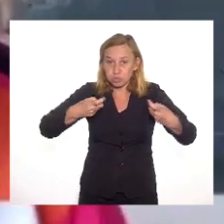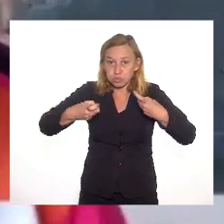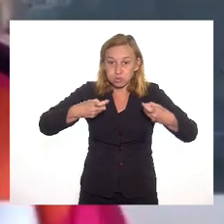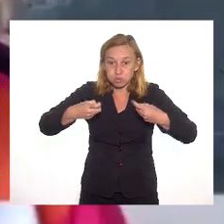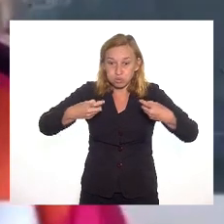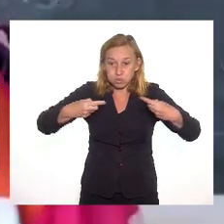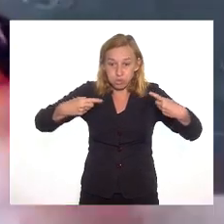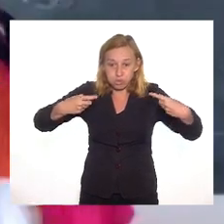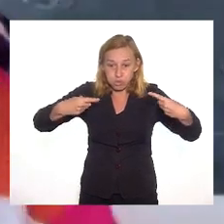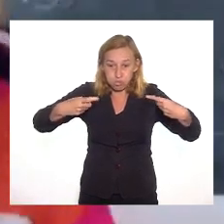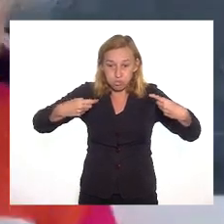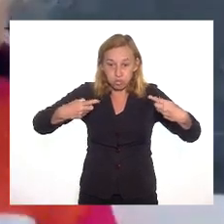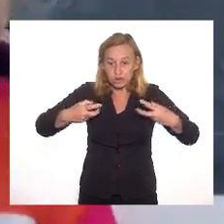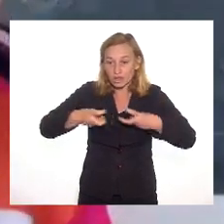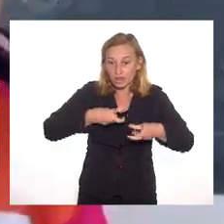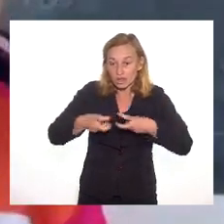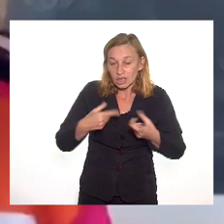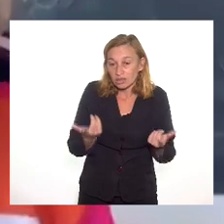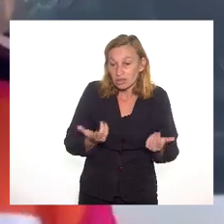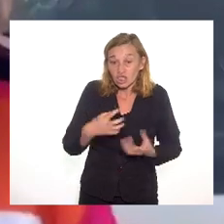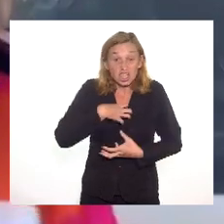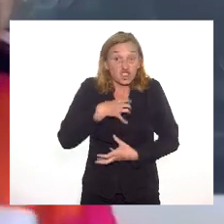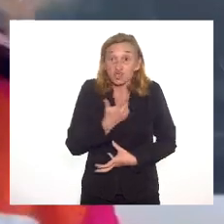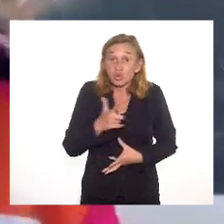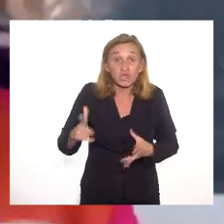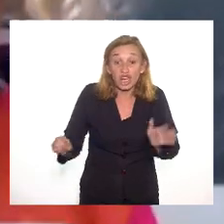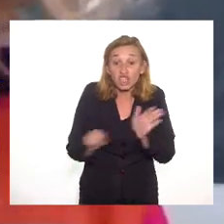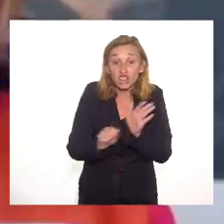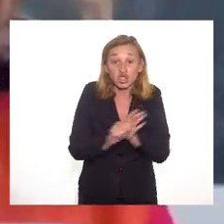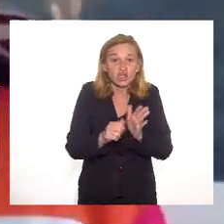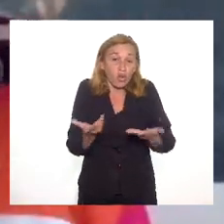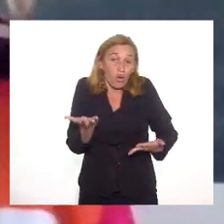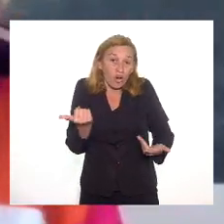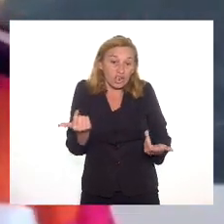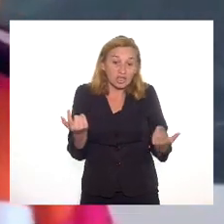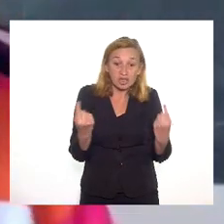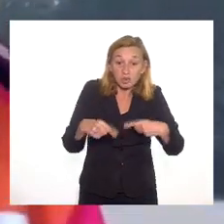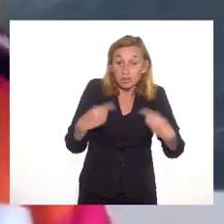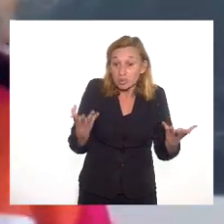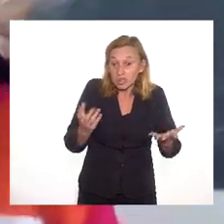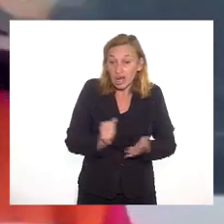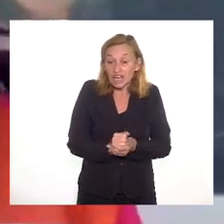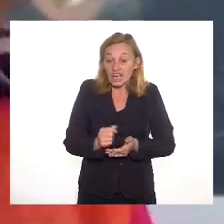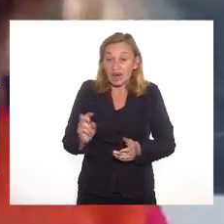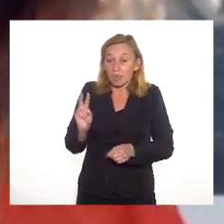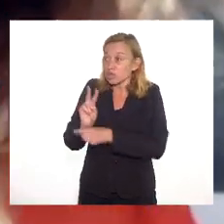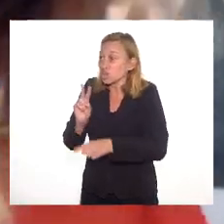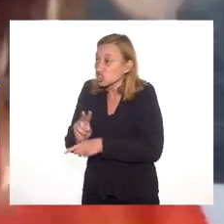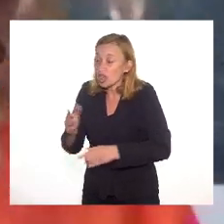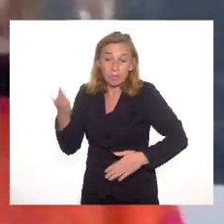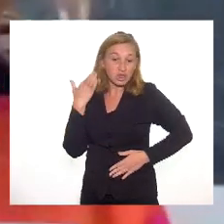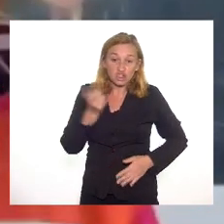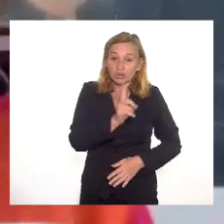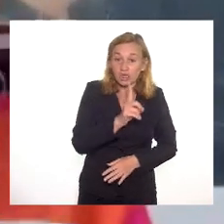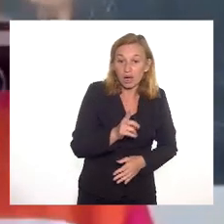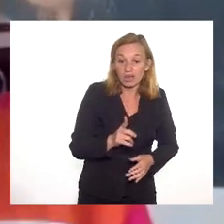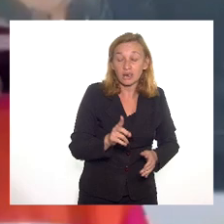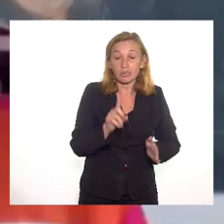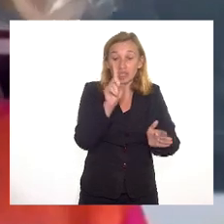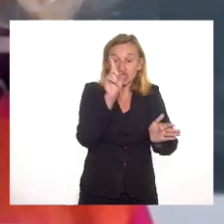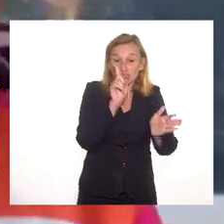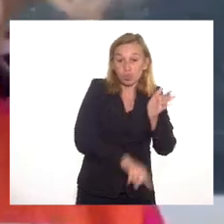às drogas com o tráfico, que não faz sentido nenhum. E não falo isso por defender bandido, falo isso porque quem pretende